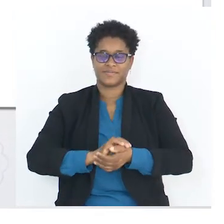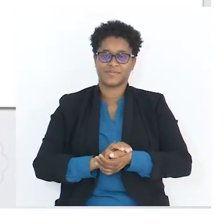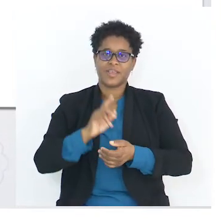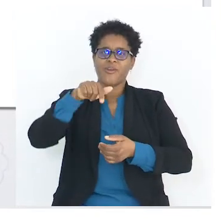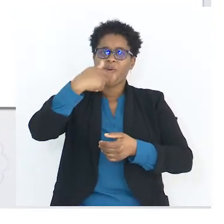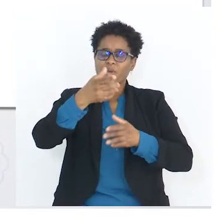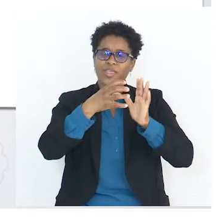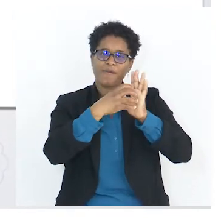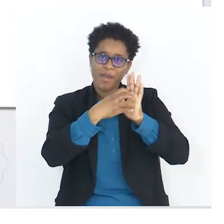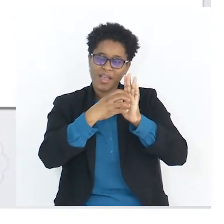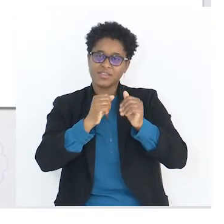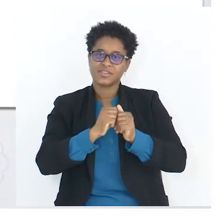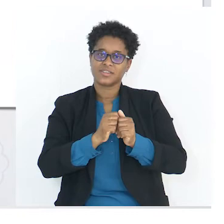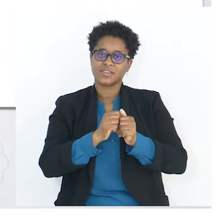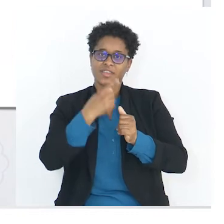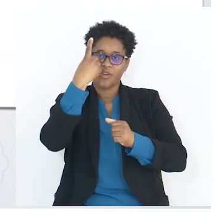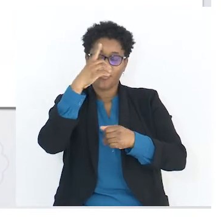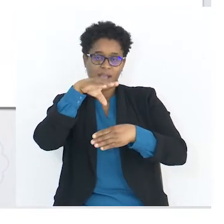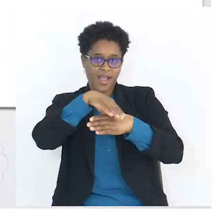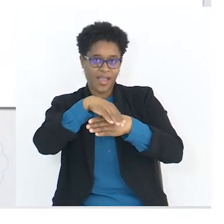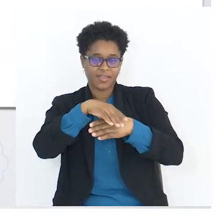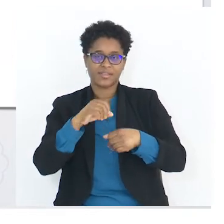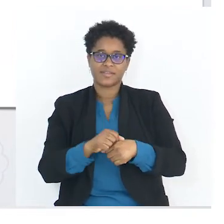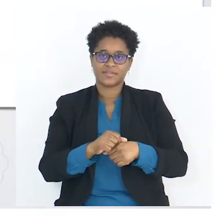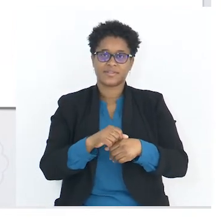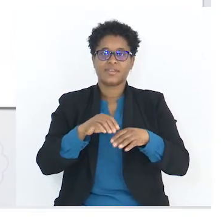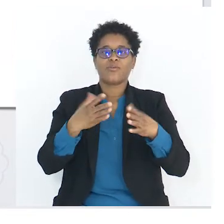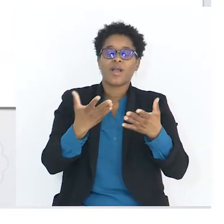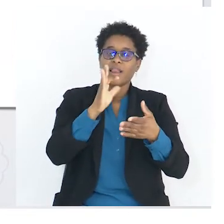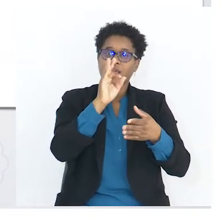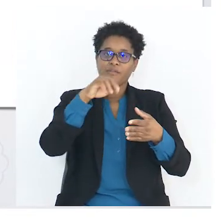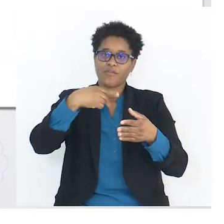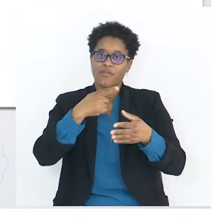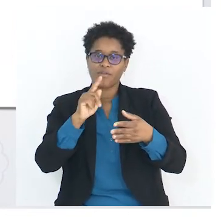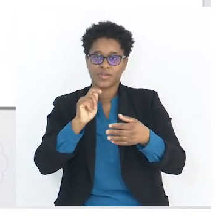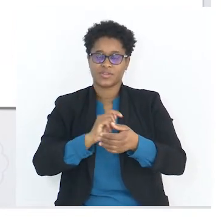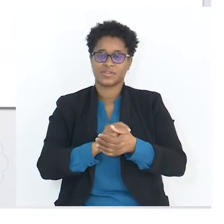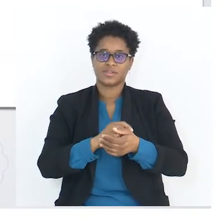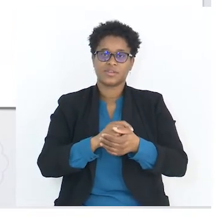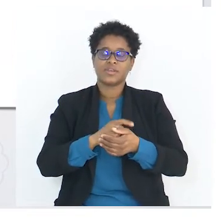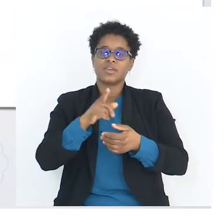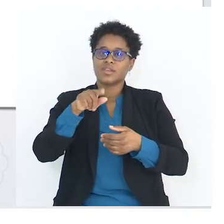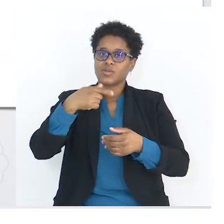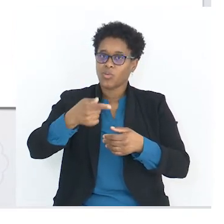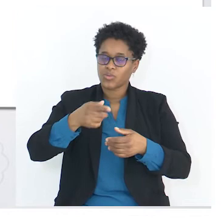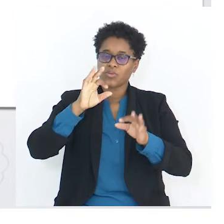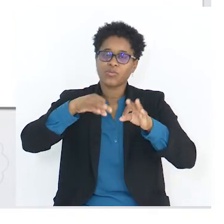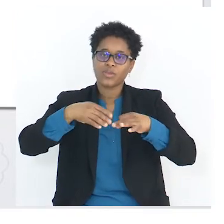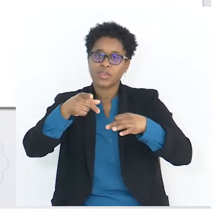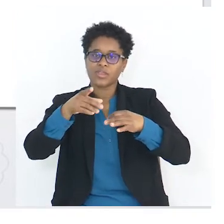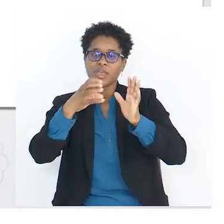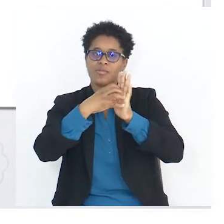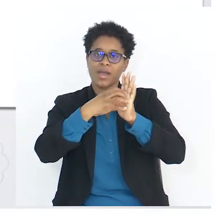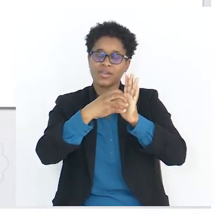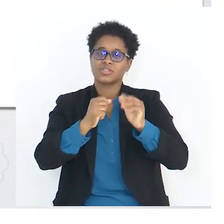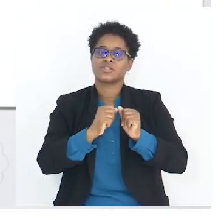Outra imagem é uma carta. Que tipo de fonte? Por último, temos a